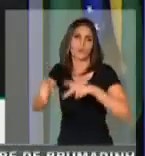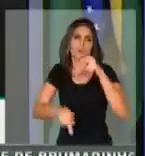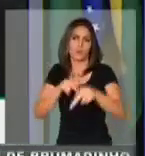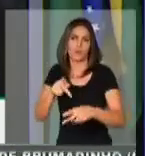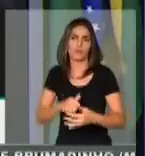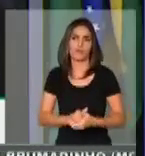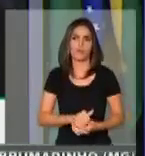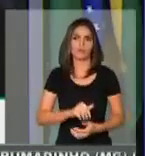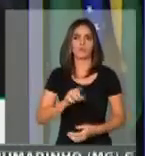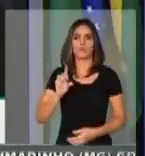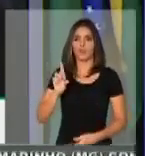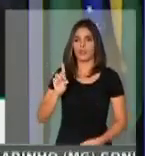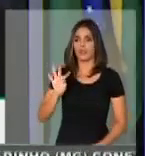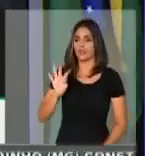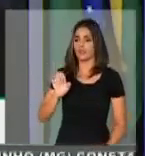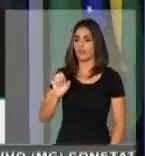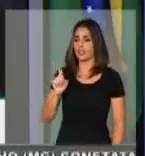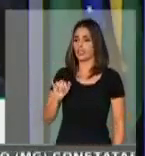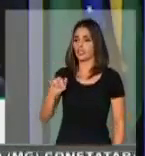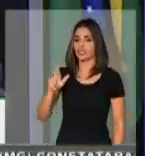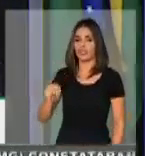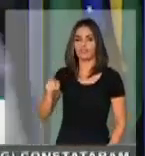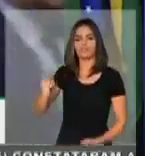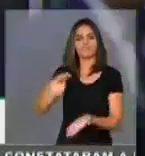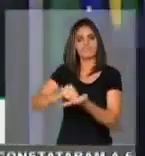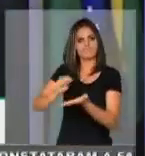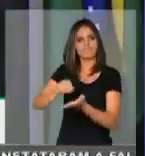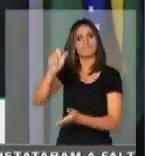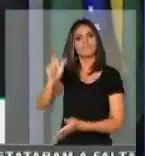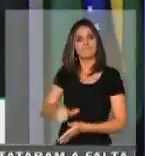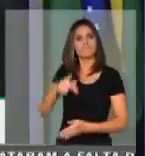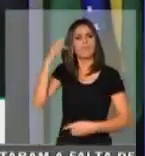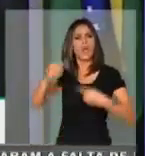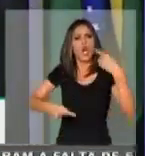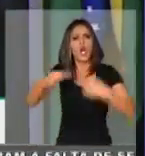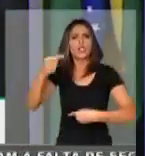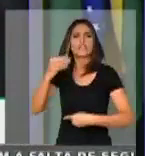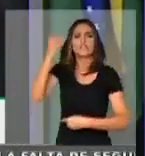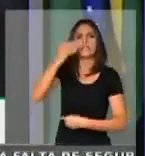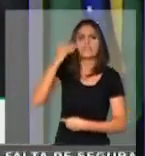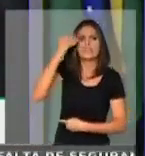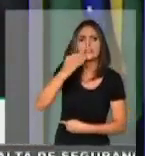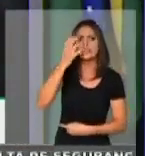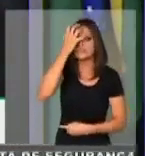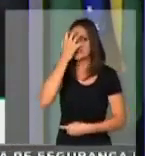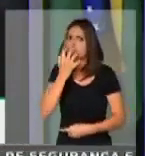o caso do Miro Teixeira. A falta que faz políticos experientes,